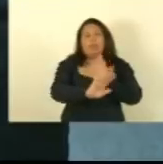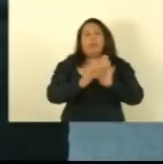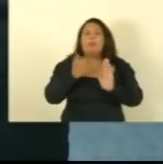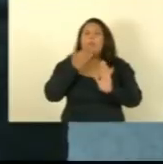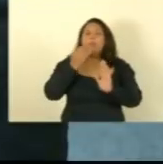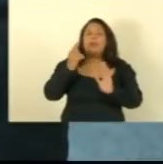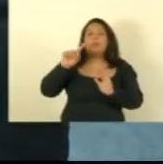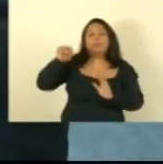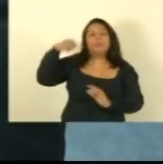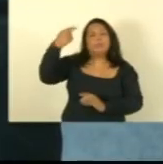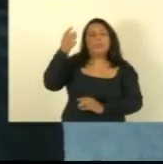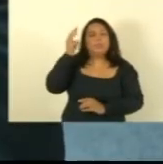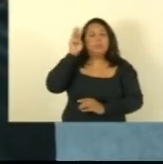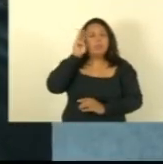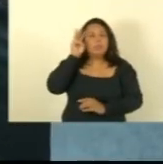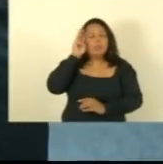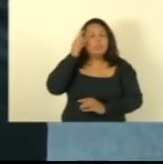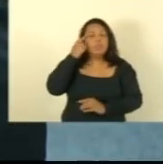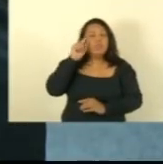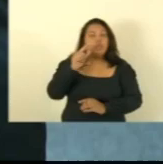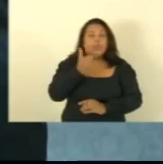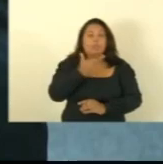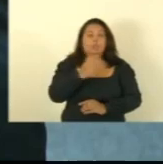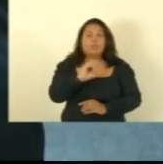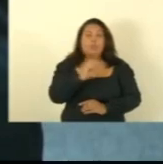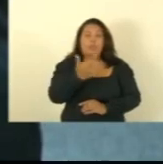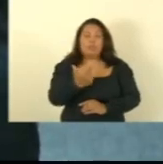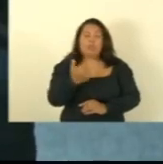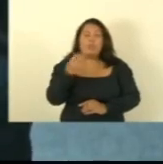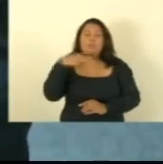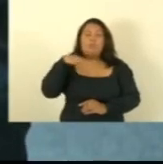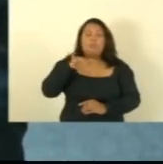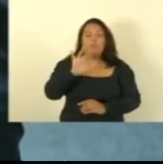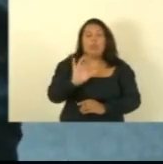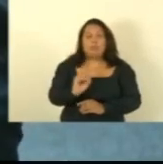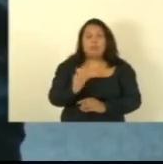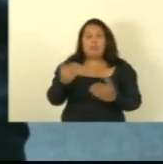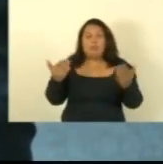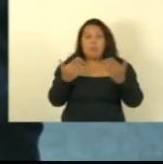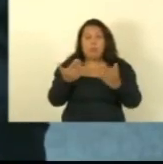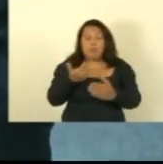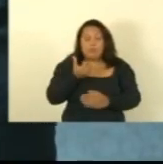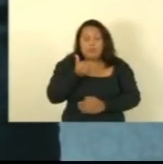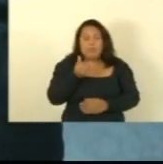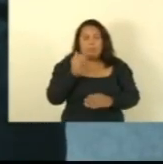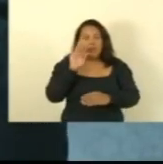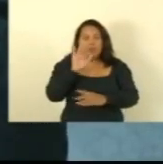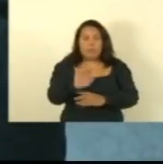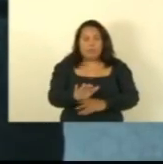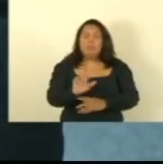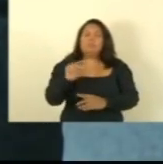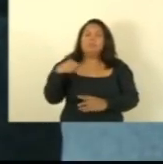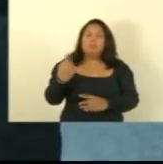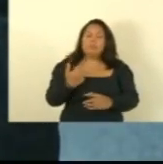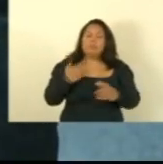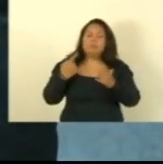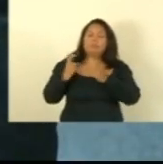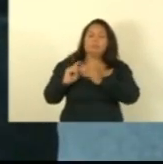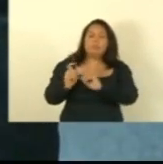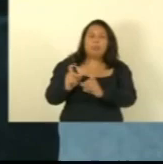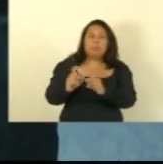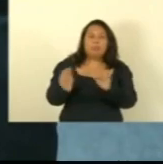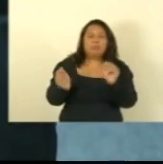próxima terça-feira, no dia 2. Vale destacar que hoje, às 18 horas, nós temos uma reunião